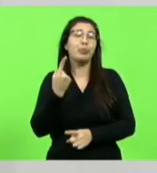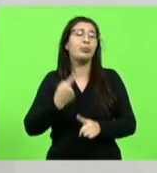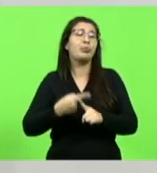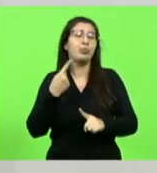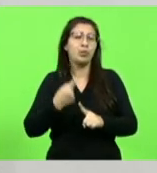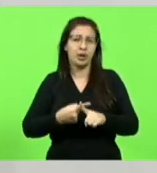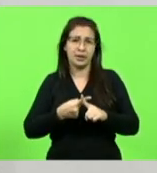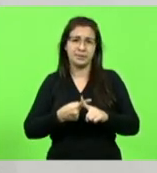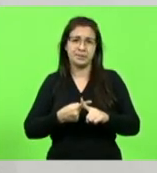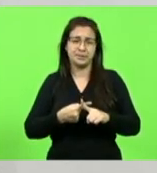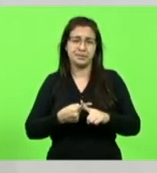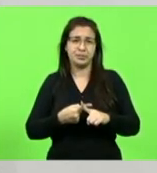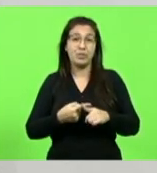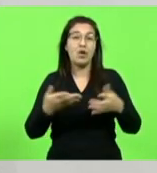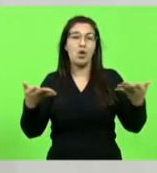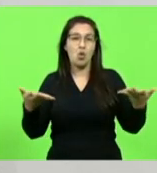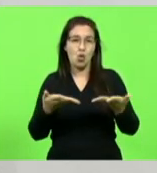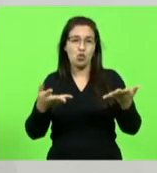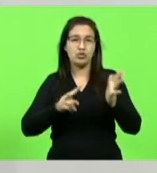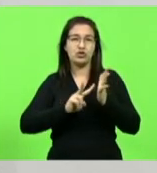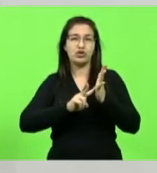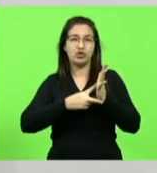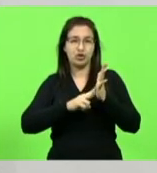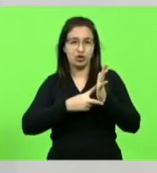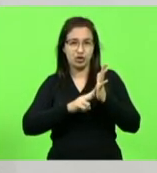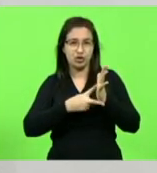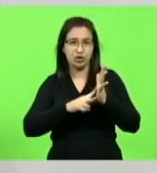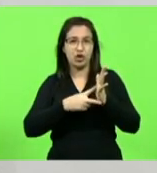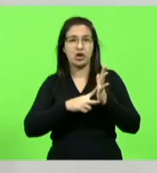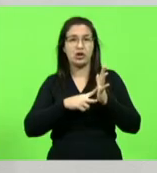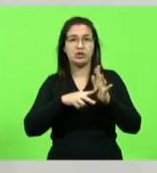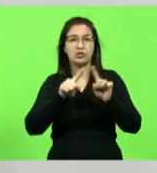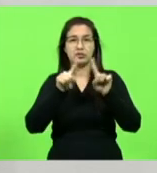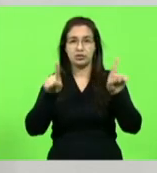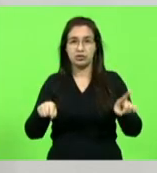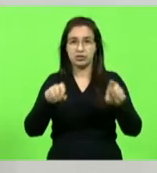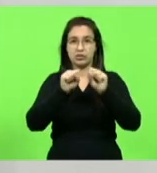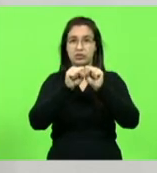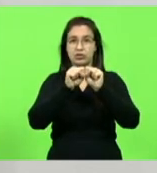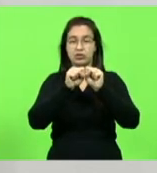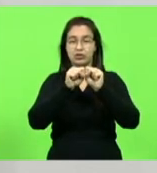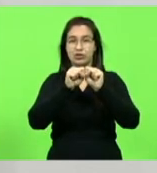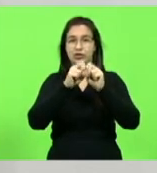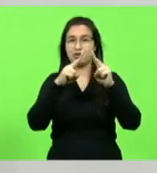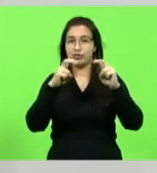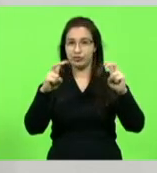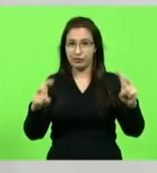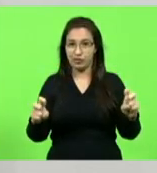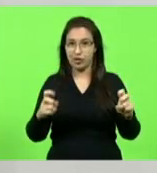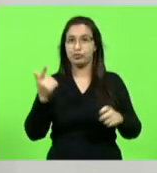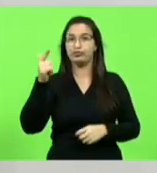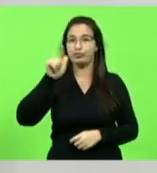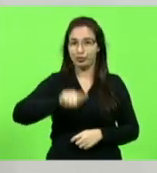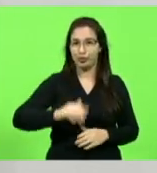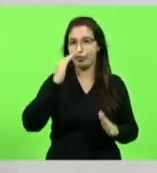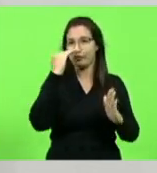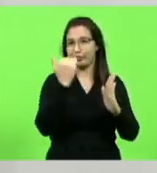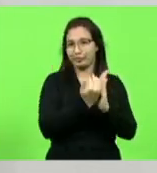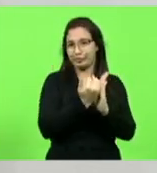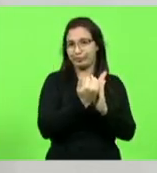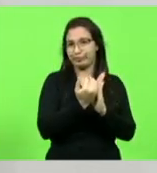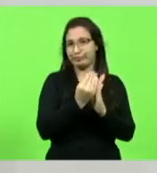porque hoje o Sindicato de Servidores de Florianópolis acabou de cumprir mais uma decisão judicial,